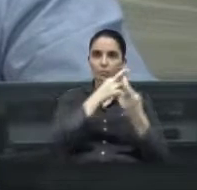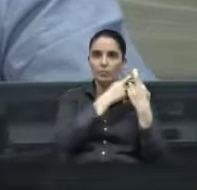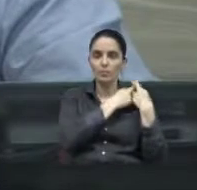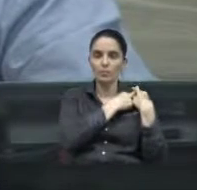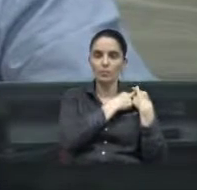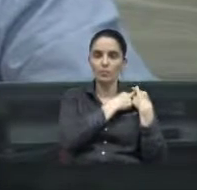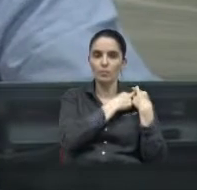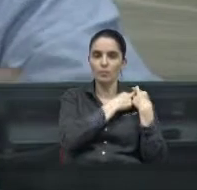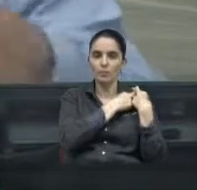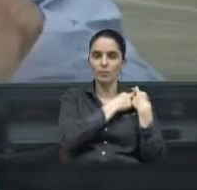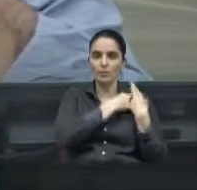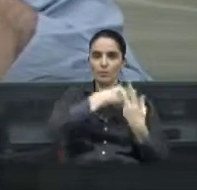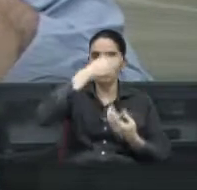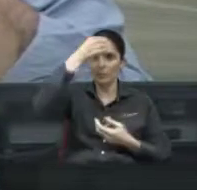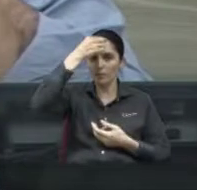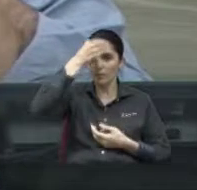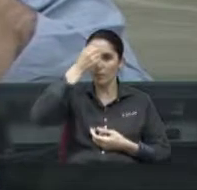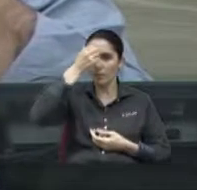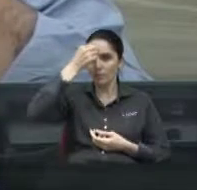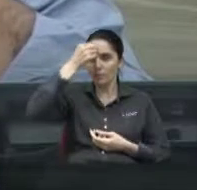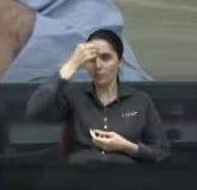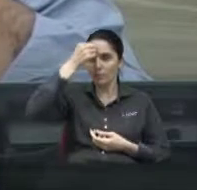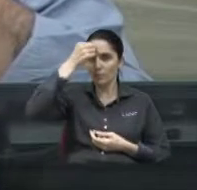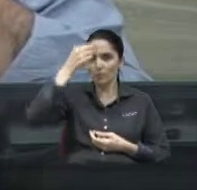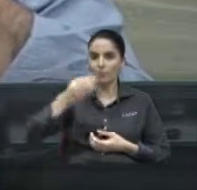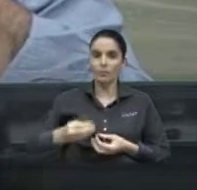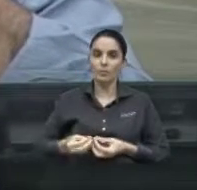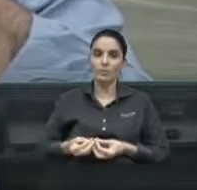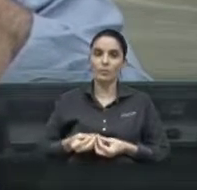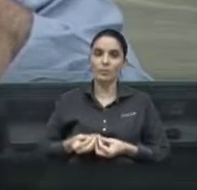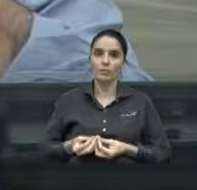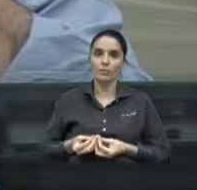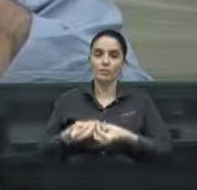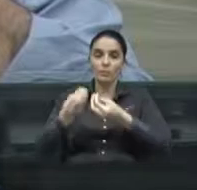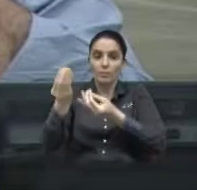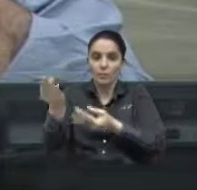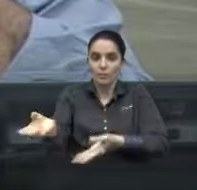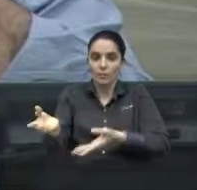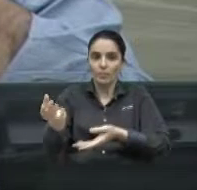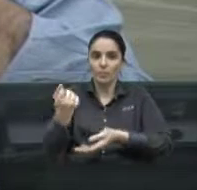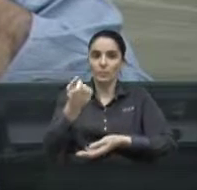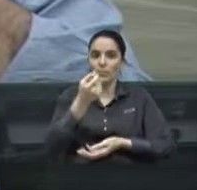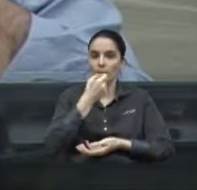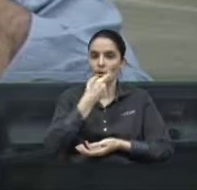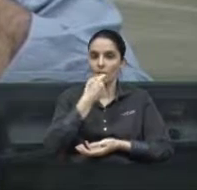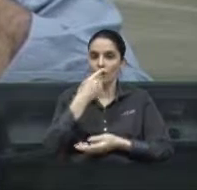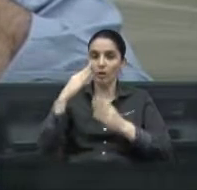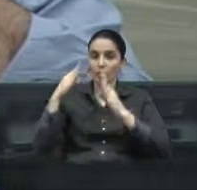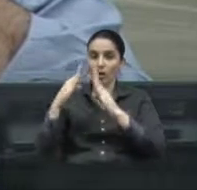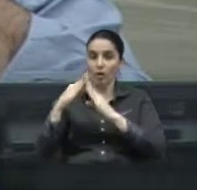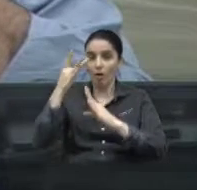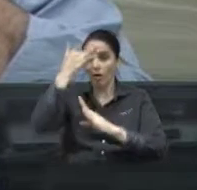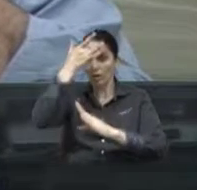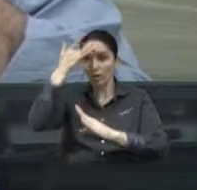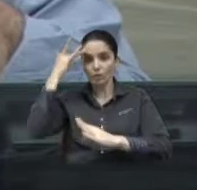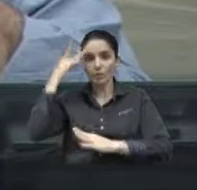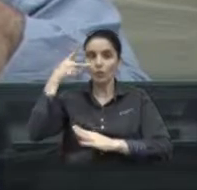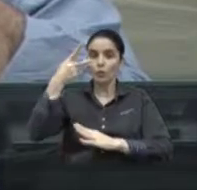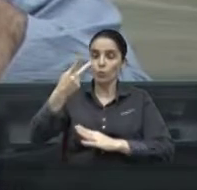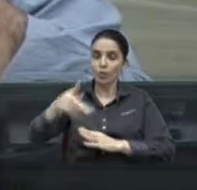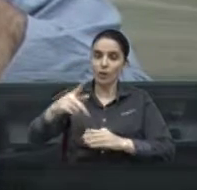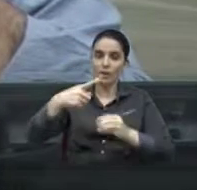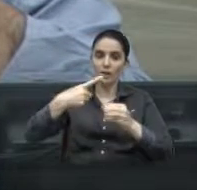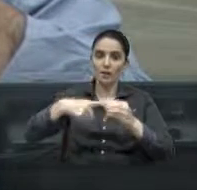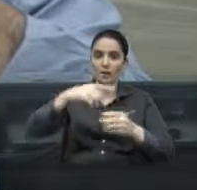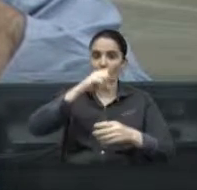53/2017, de autoria do novo vereador Rafael Luiz Pavarim de Camargo, que estabelece parâmetros,